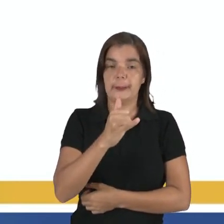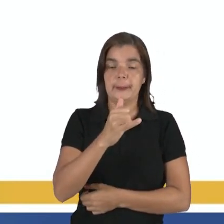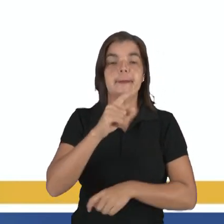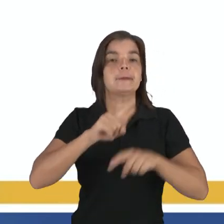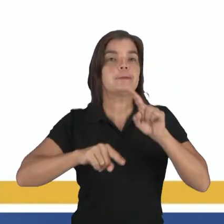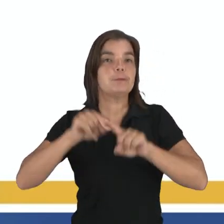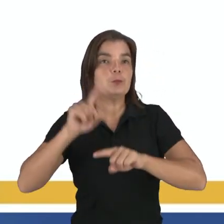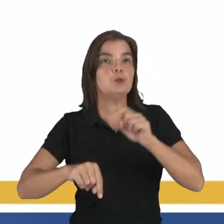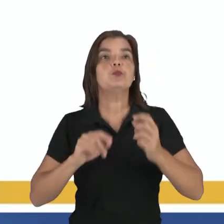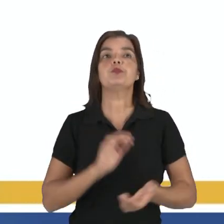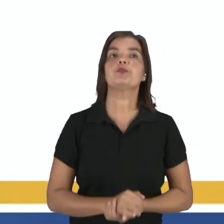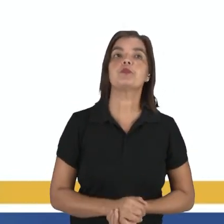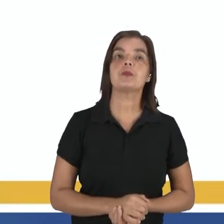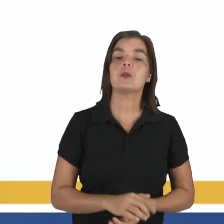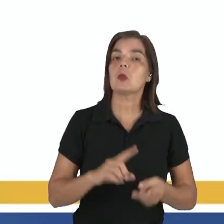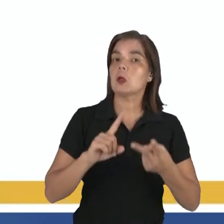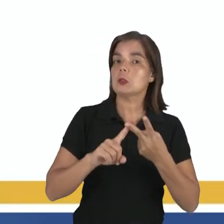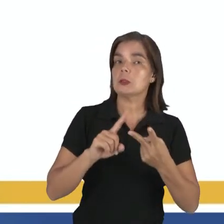da matéria.